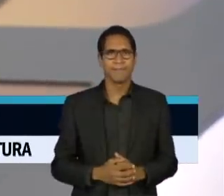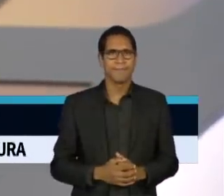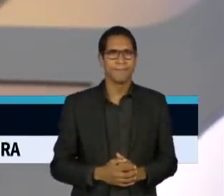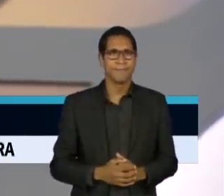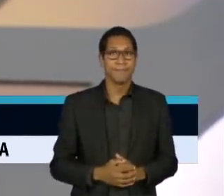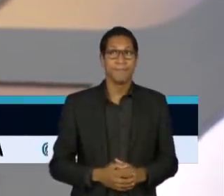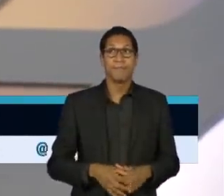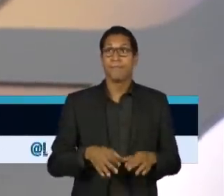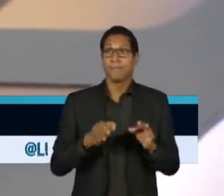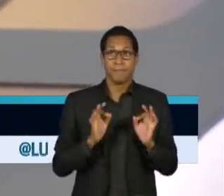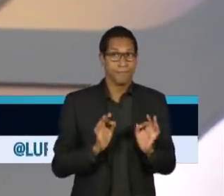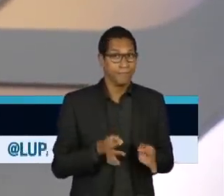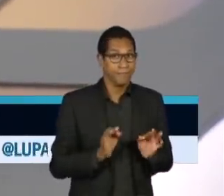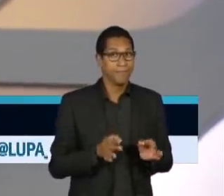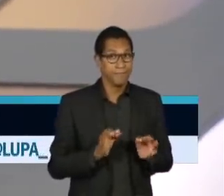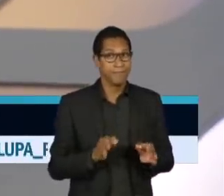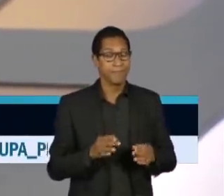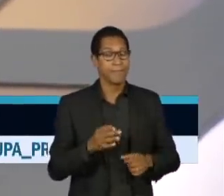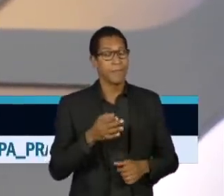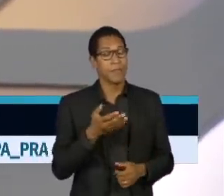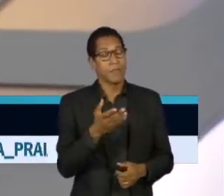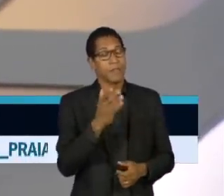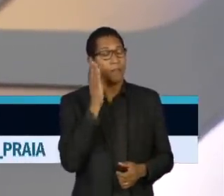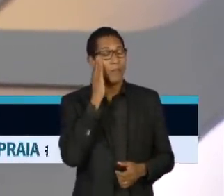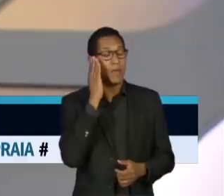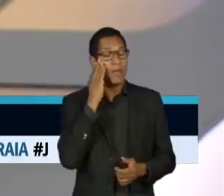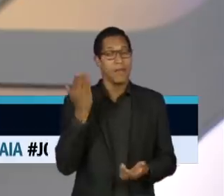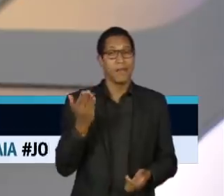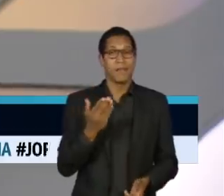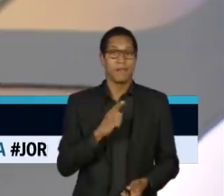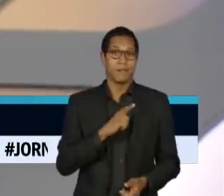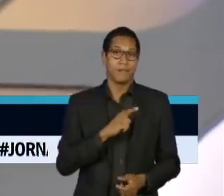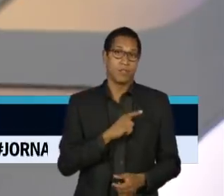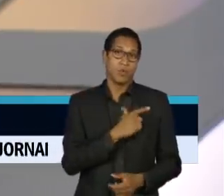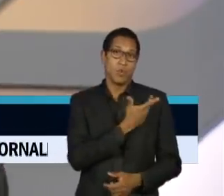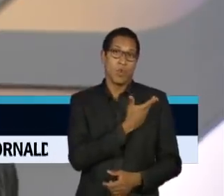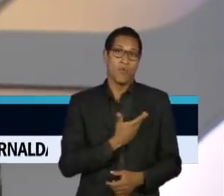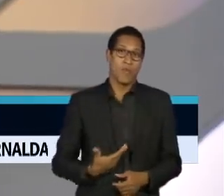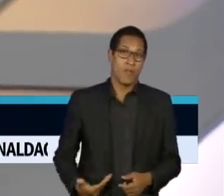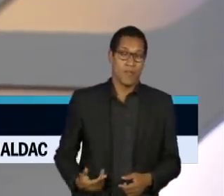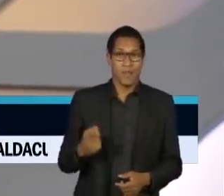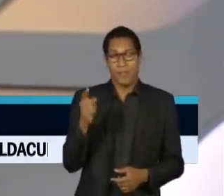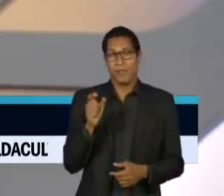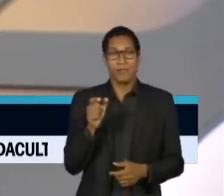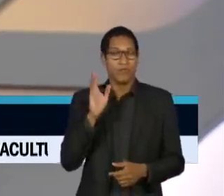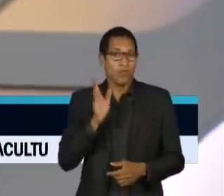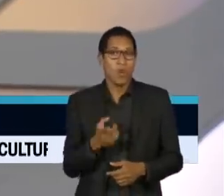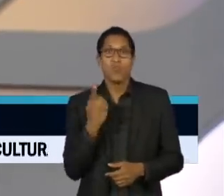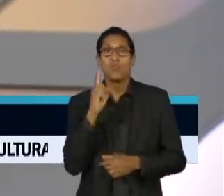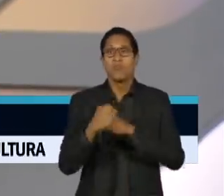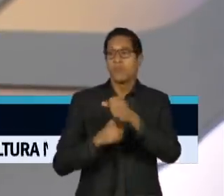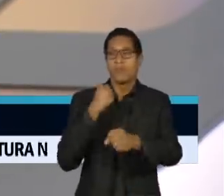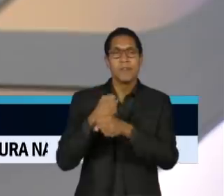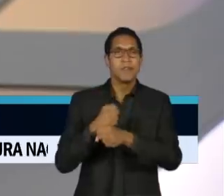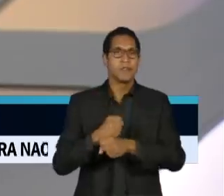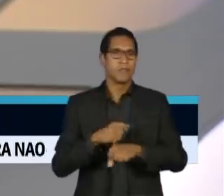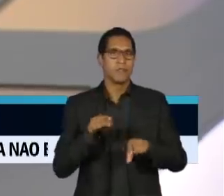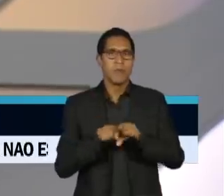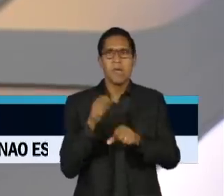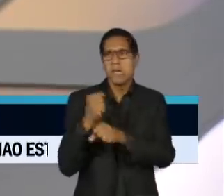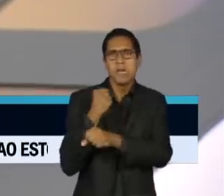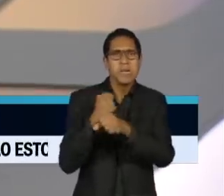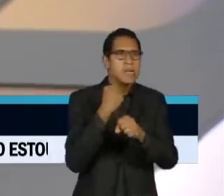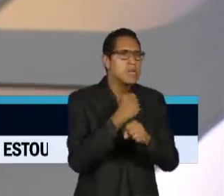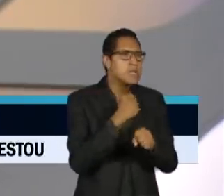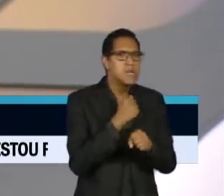é relativamente banal que um governo utilize recursos no final do seu mandato, inaugure pontes para mostrar serviço durante a campanha e tudo. O